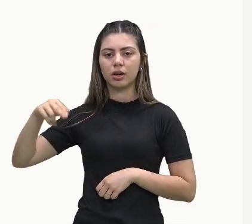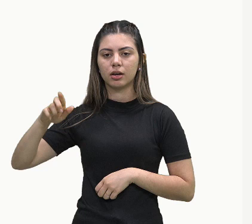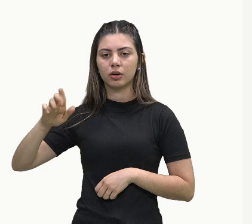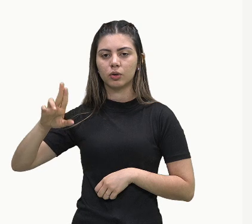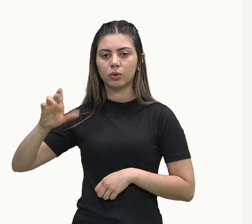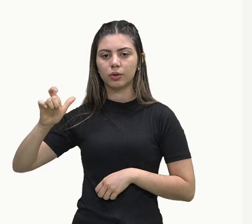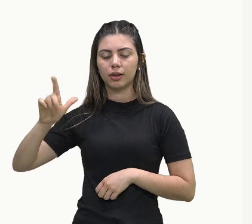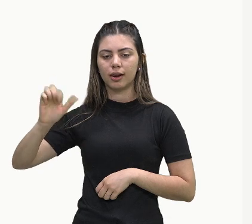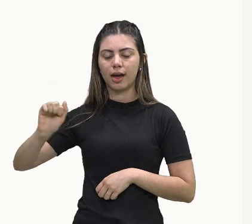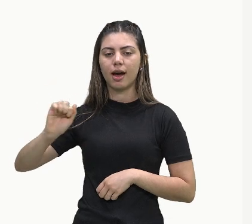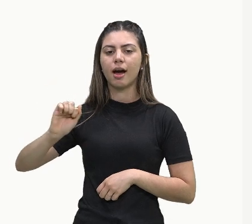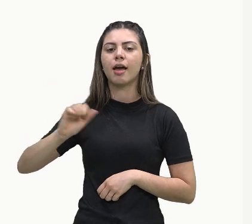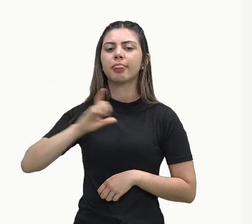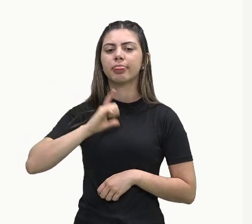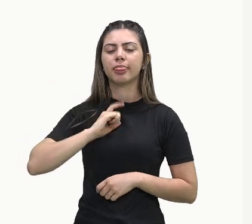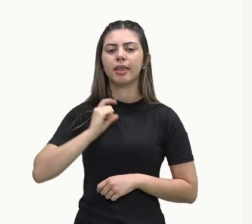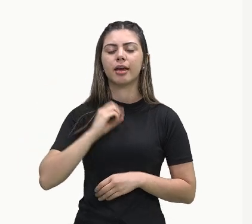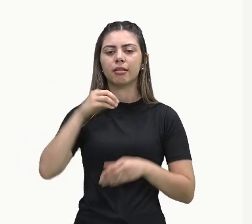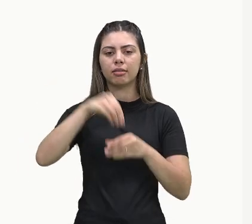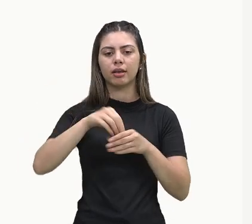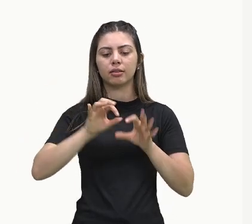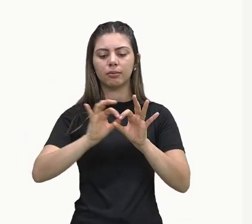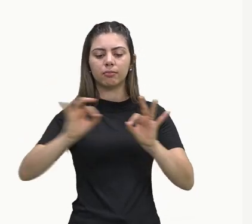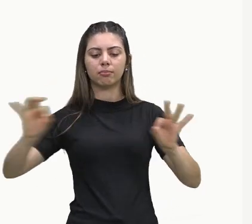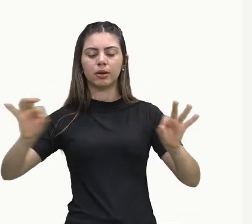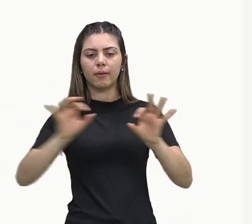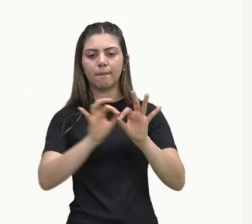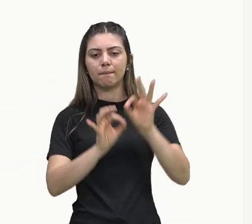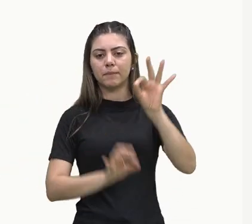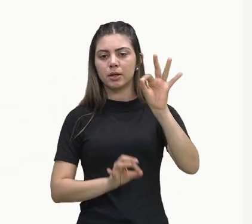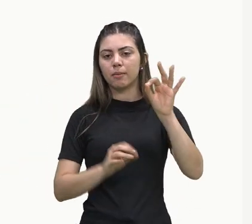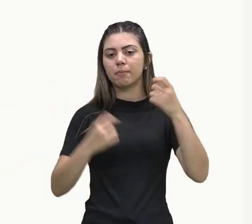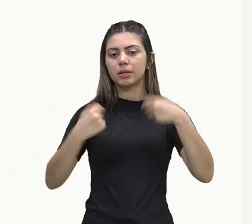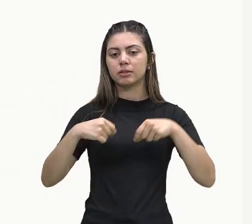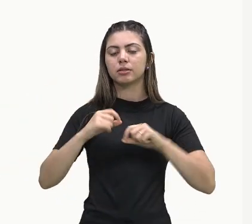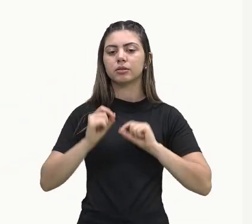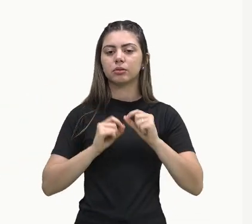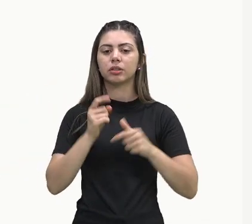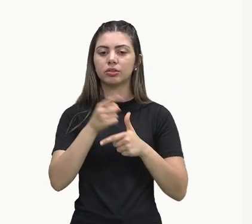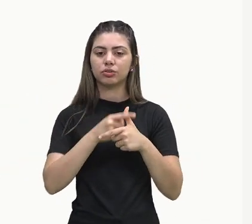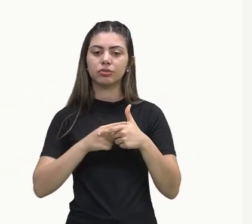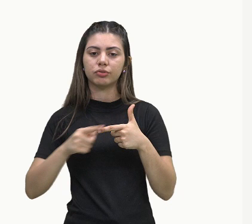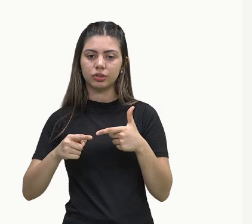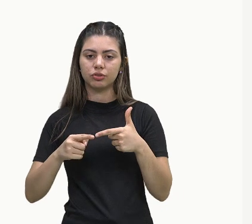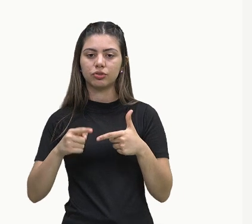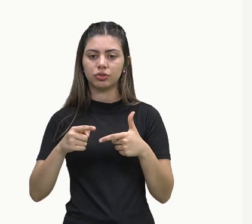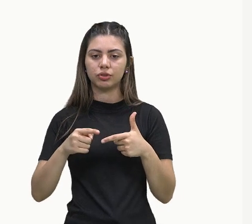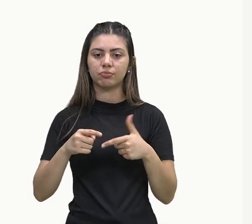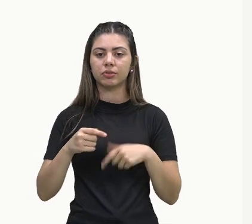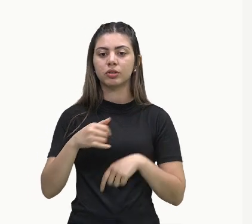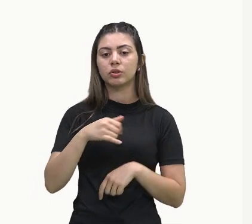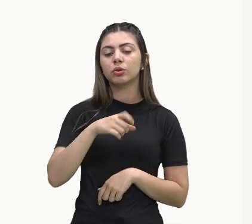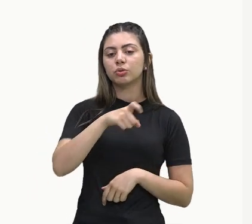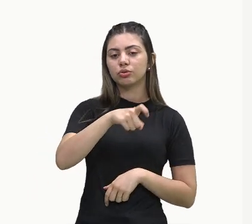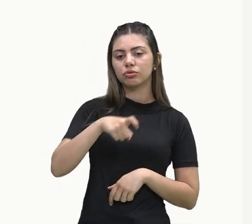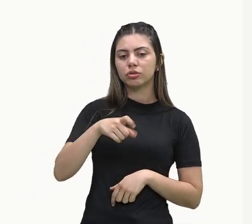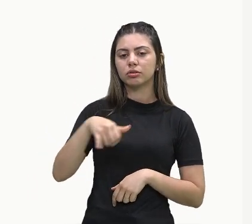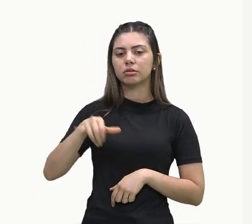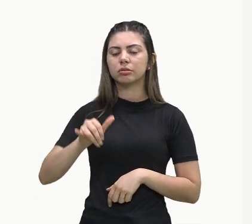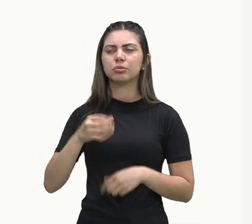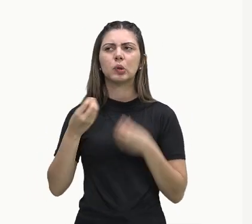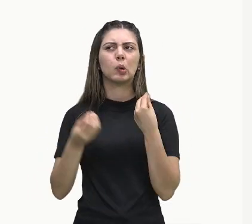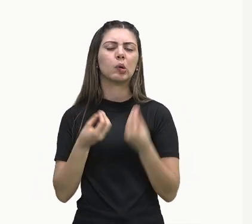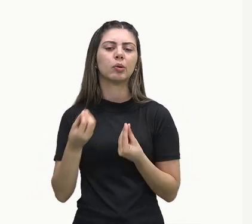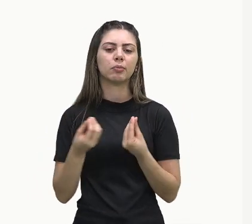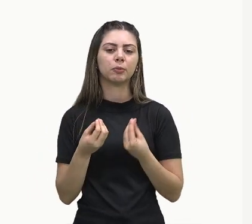pontos devemos dividir né a variação entre os eixos x e y de forma genérica Como assim